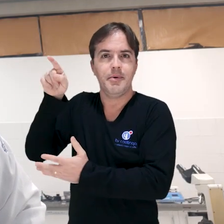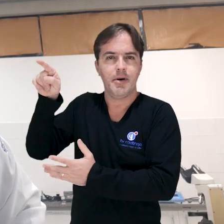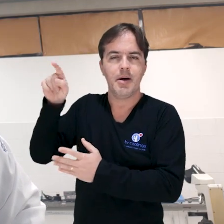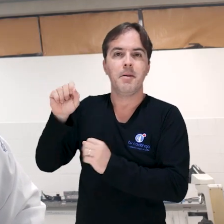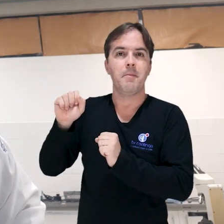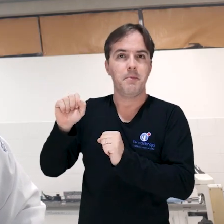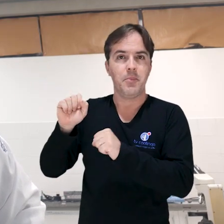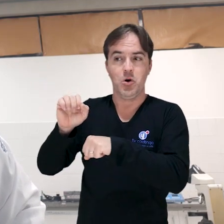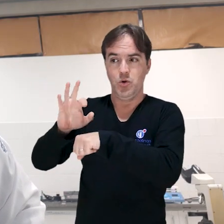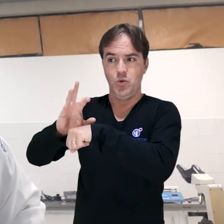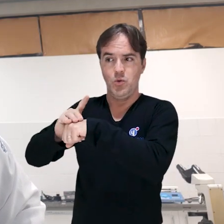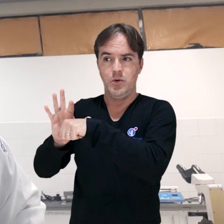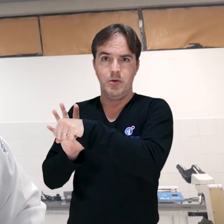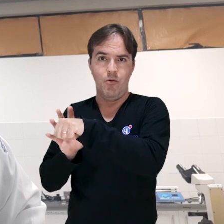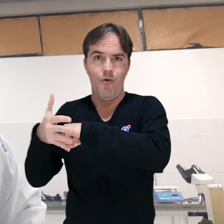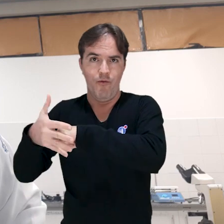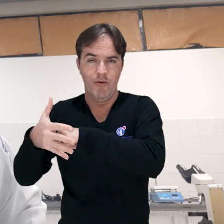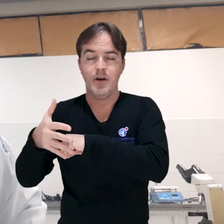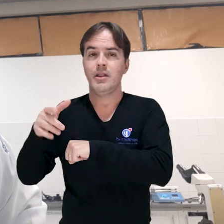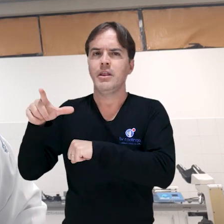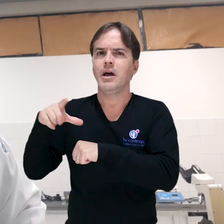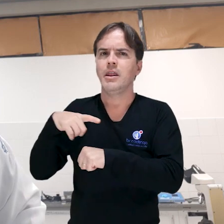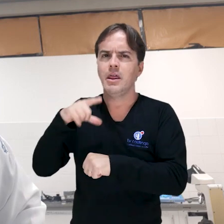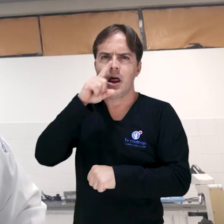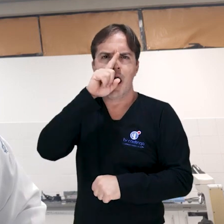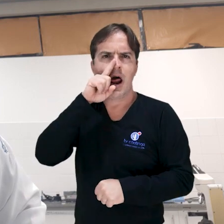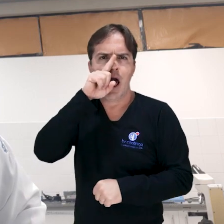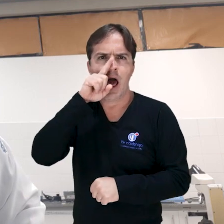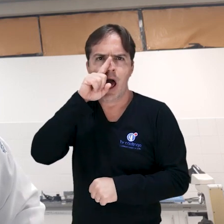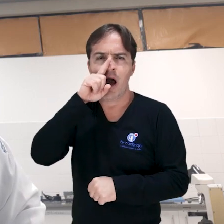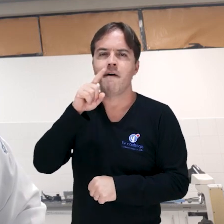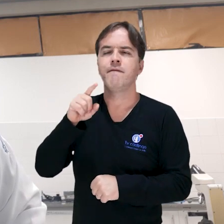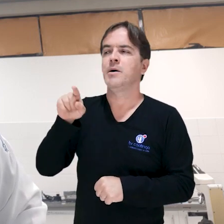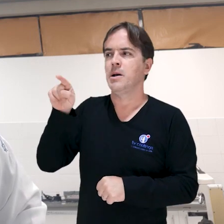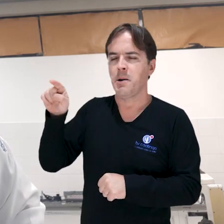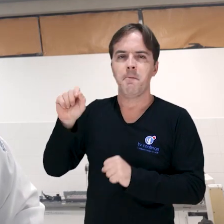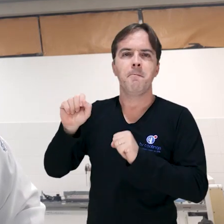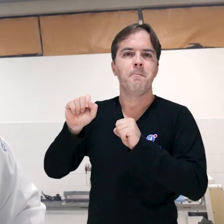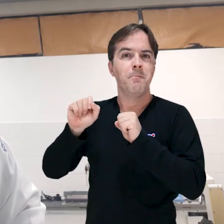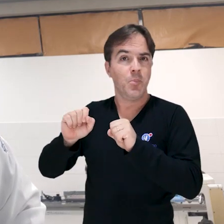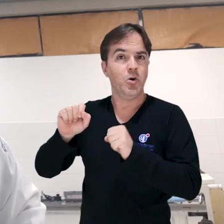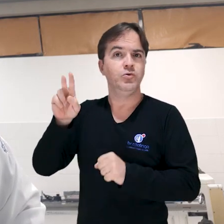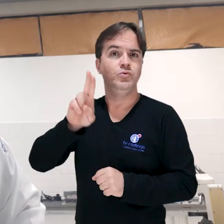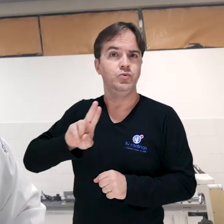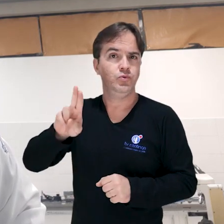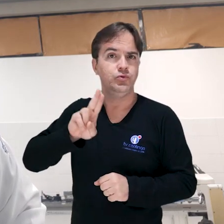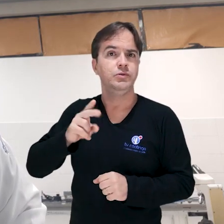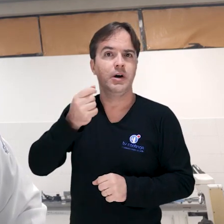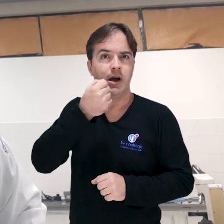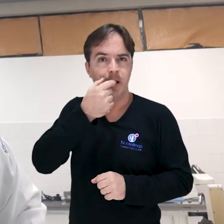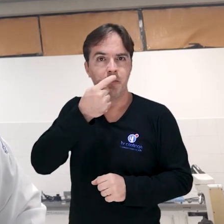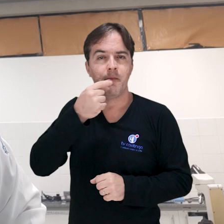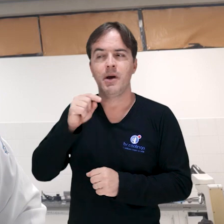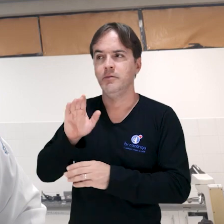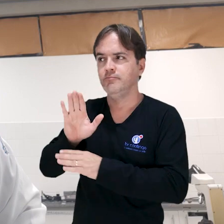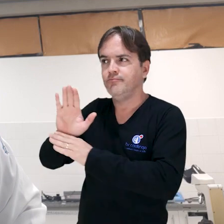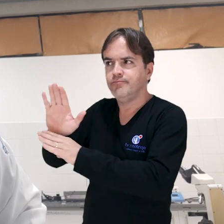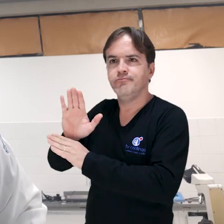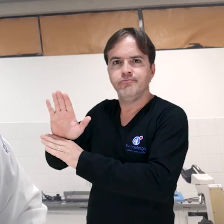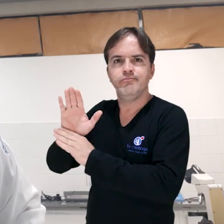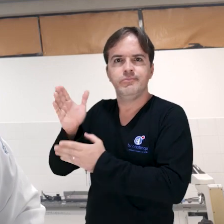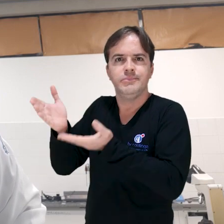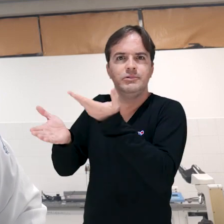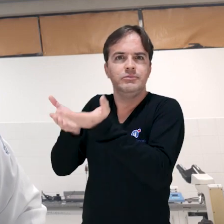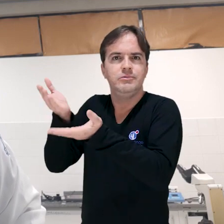do Covid grave. Estavam pacientes hospitalizados, internados, graves, fizeram uso em ensaios